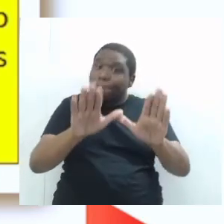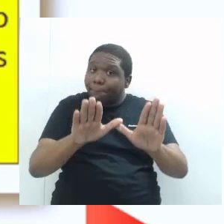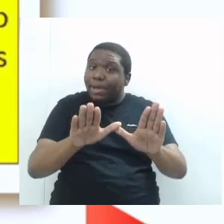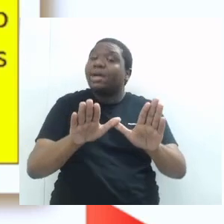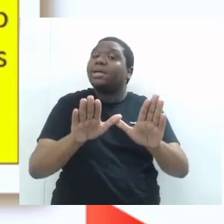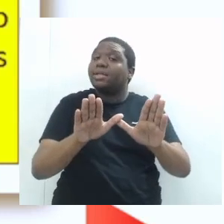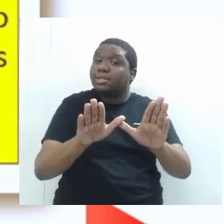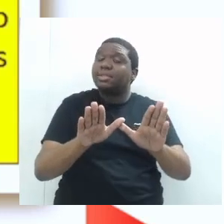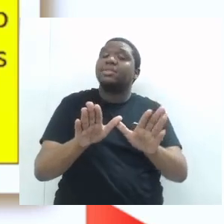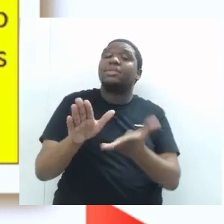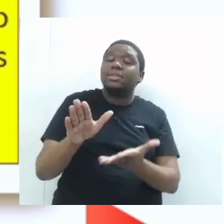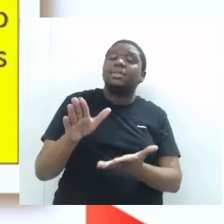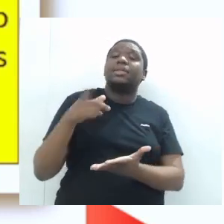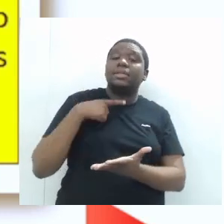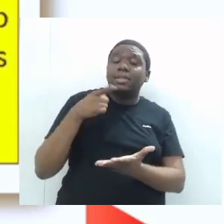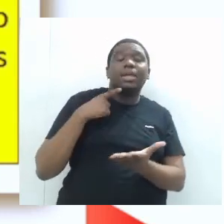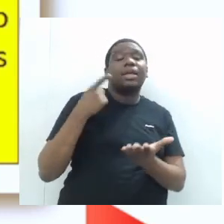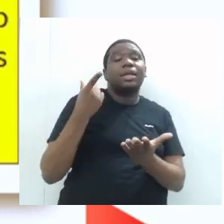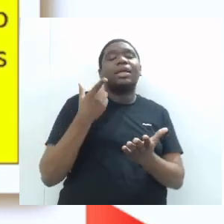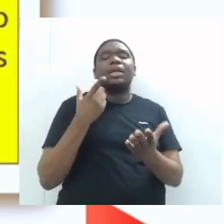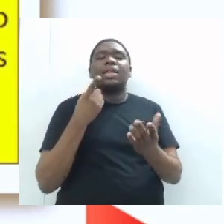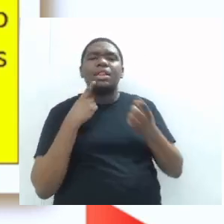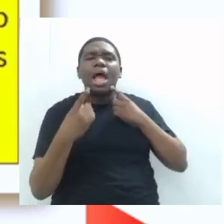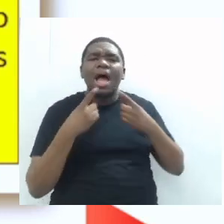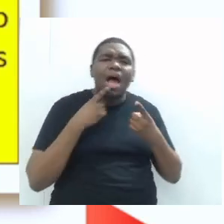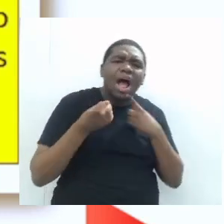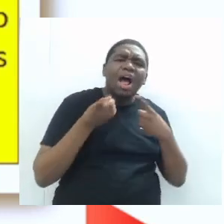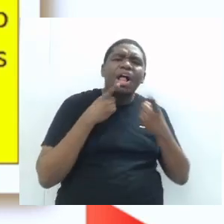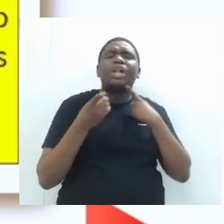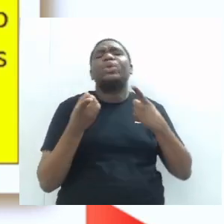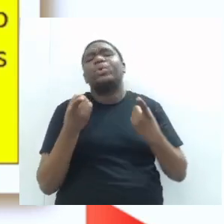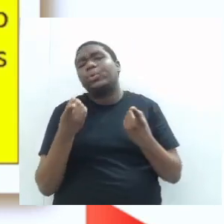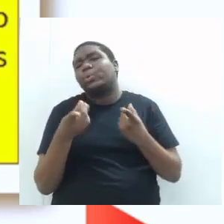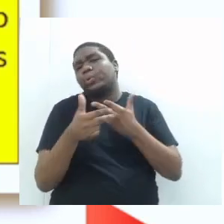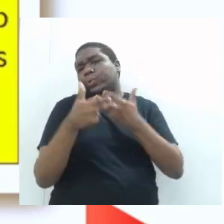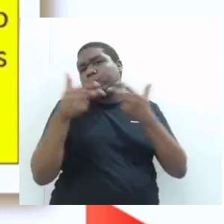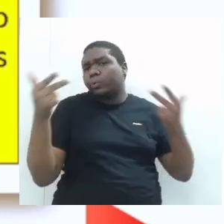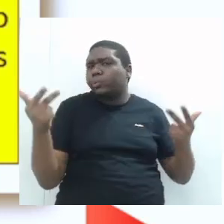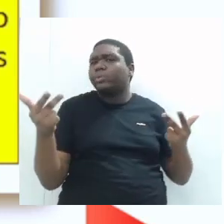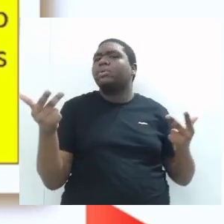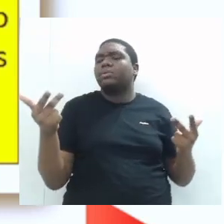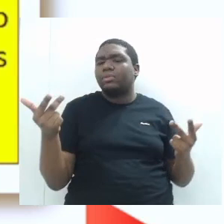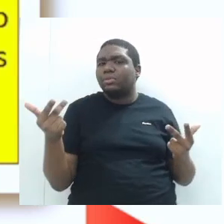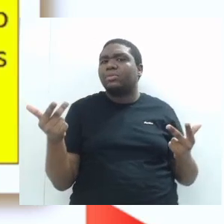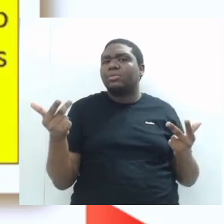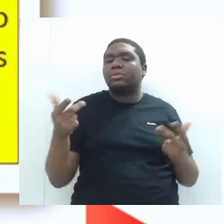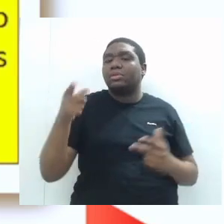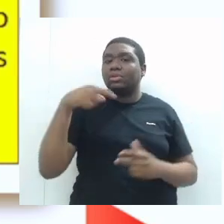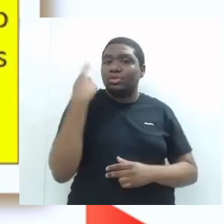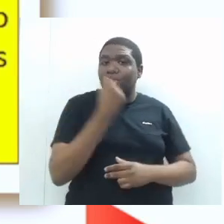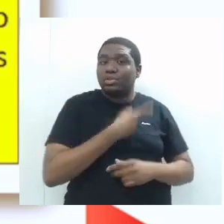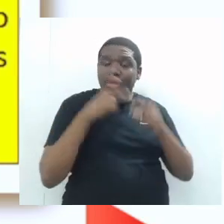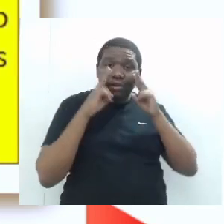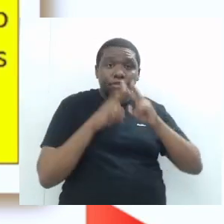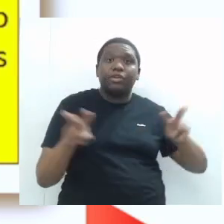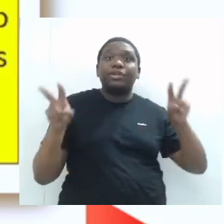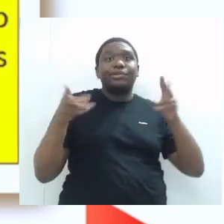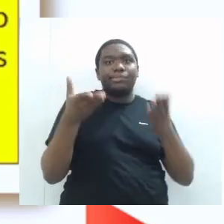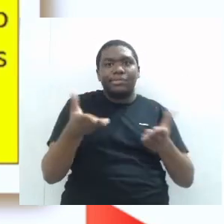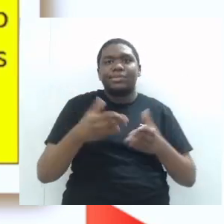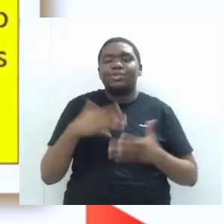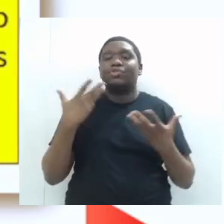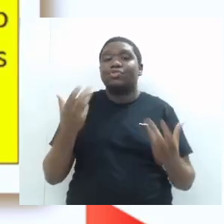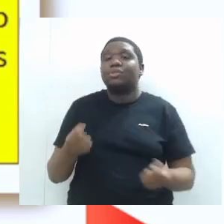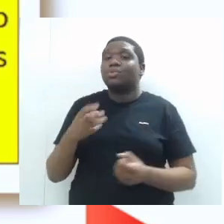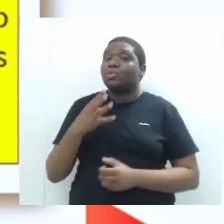conhecidas se encontram nos diálogos, a Mênon e a República. Vejamos aqui, então vamos conhecer